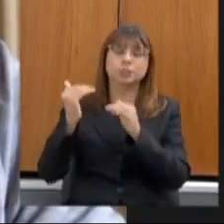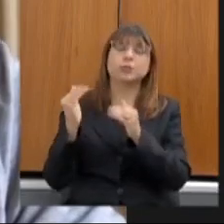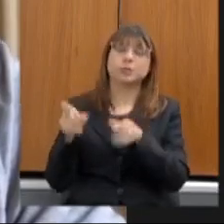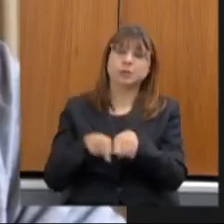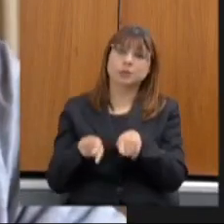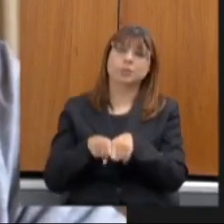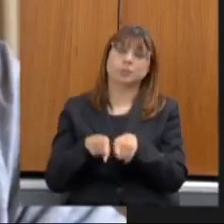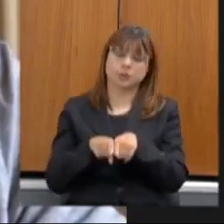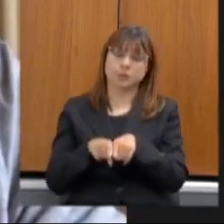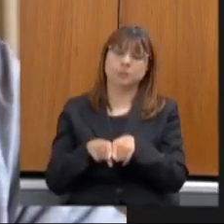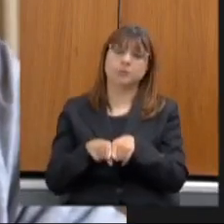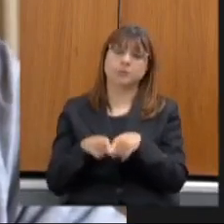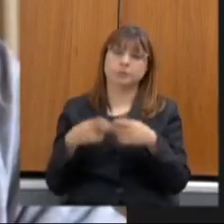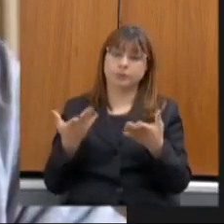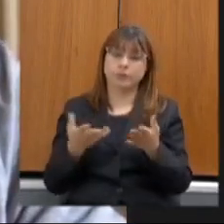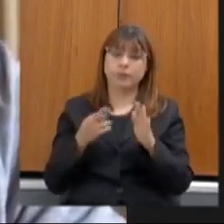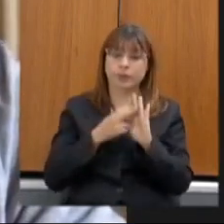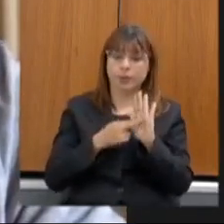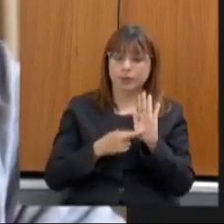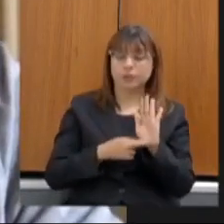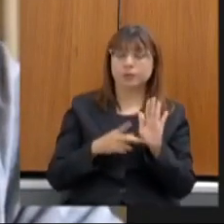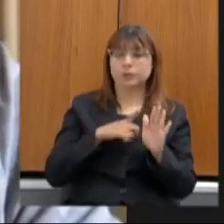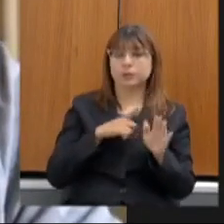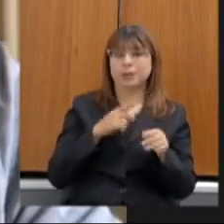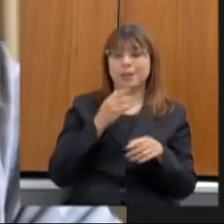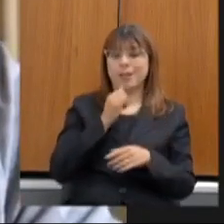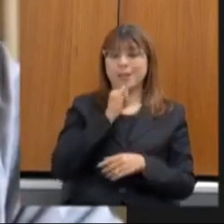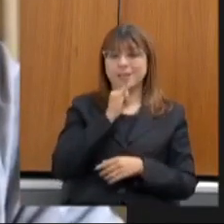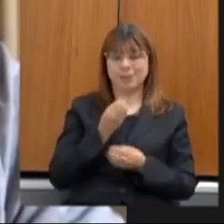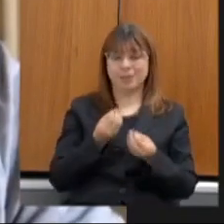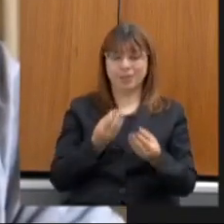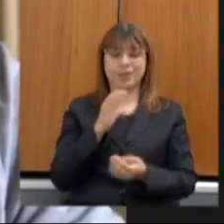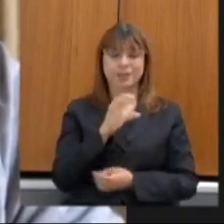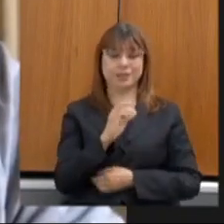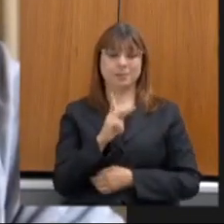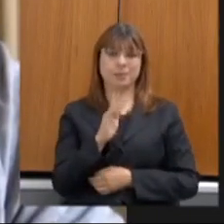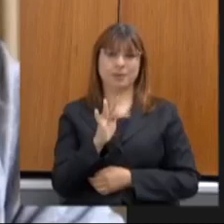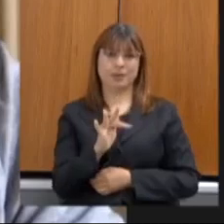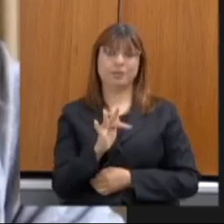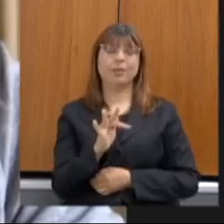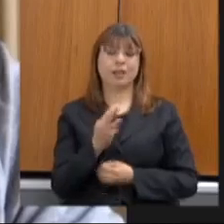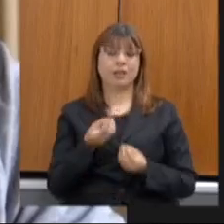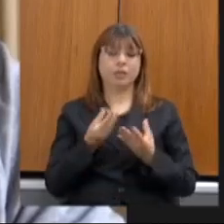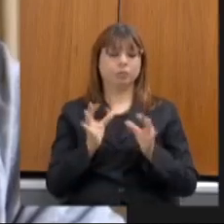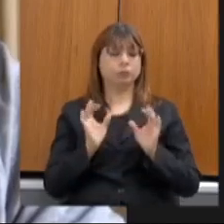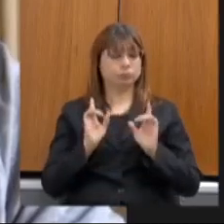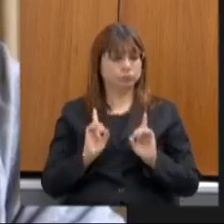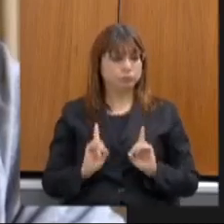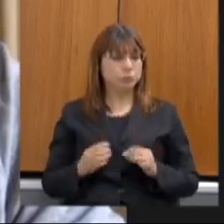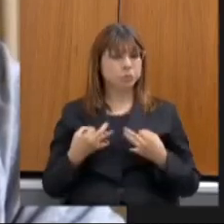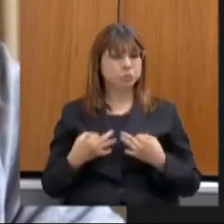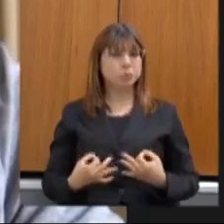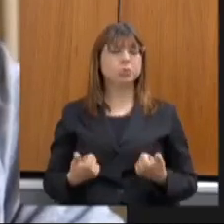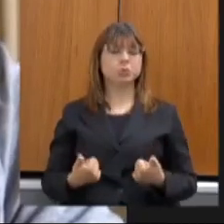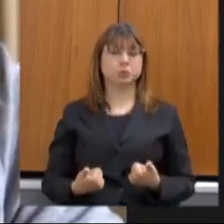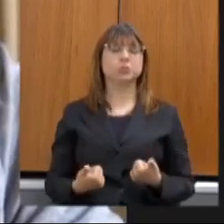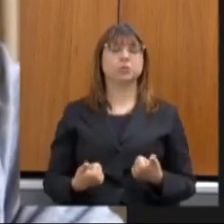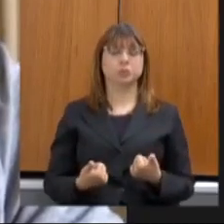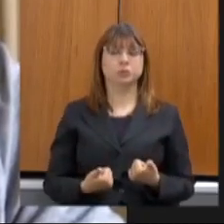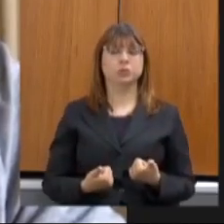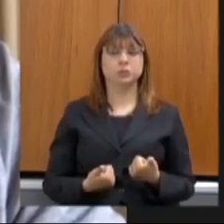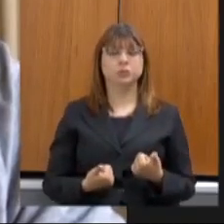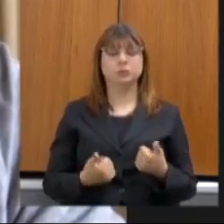a a regularização para o imóvel mesma coisa que você dá o CPF para uma pessoa que você traz a dignidade que lhe move você traz aquele móvel para